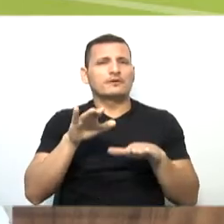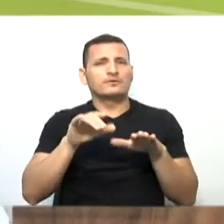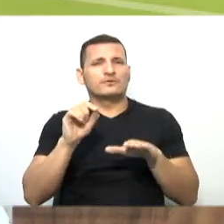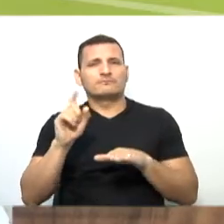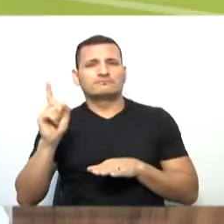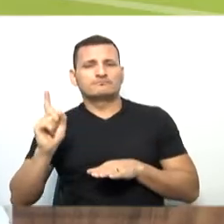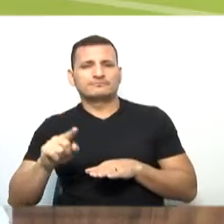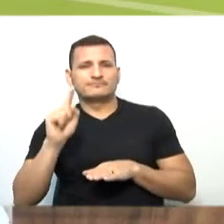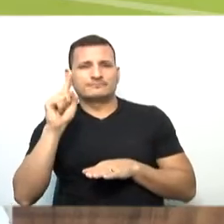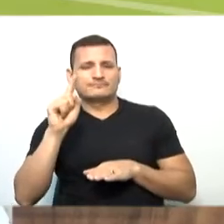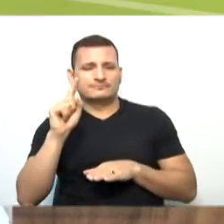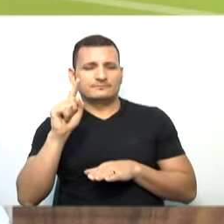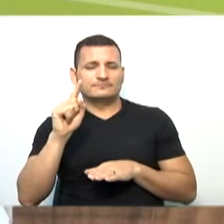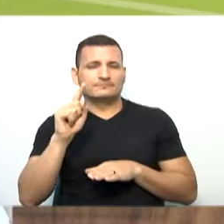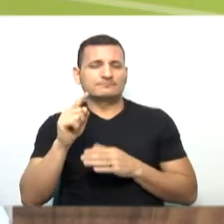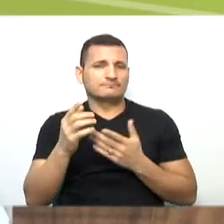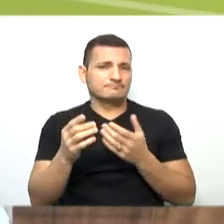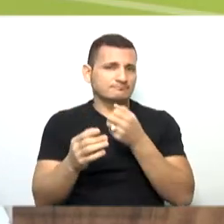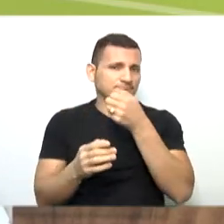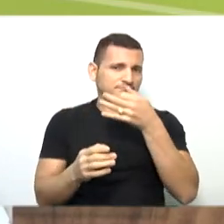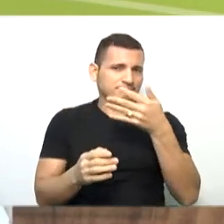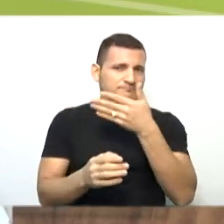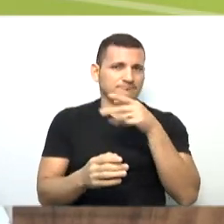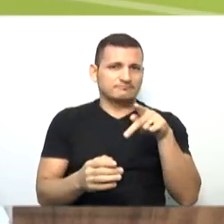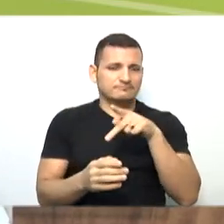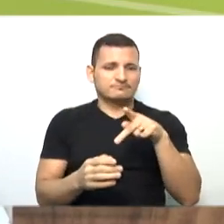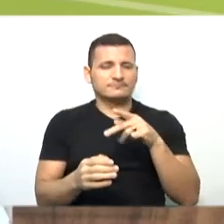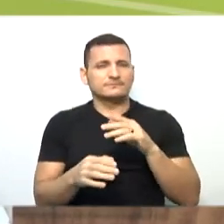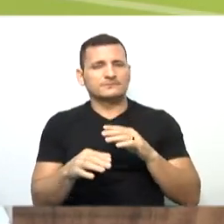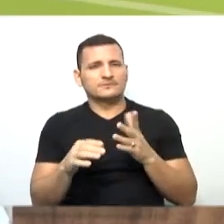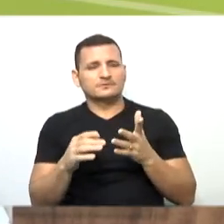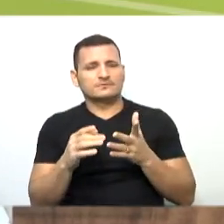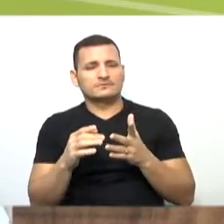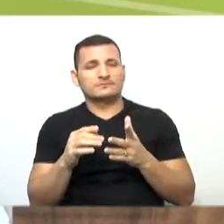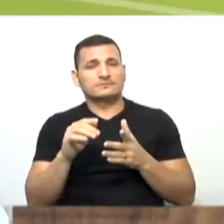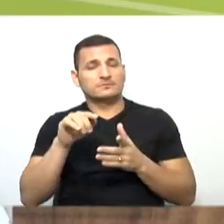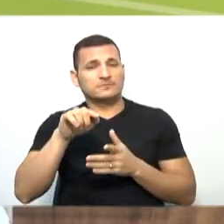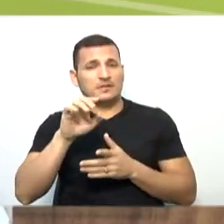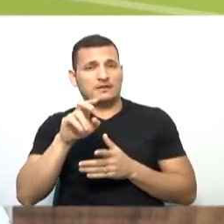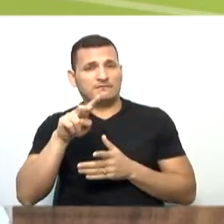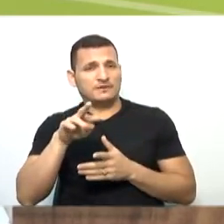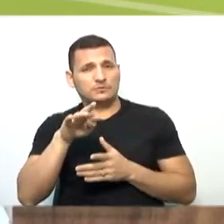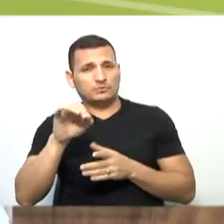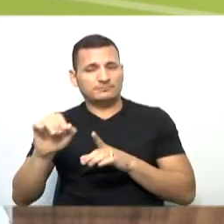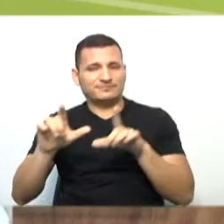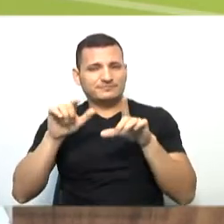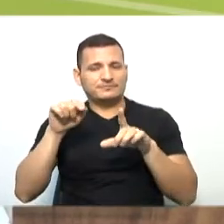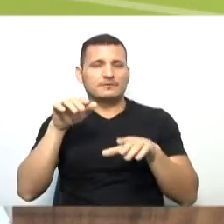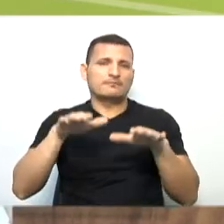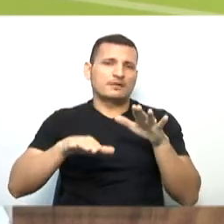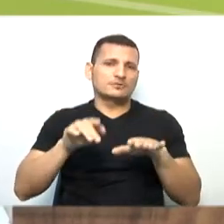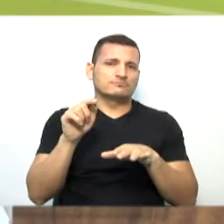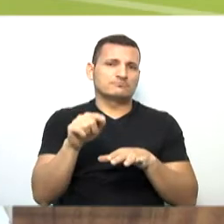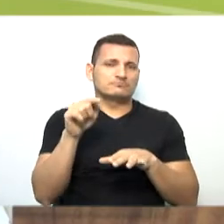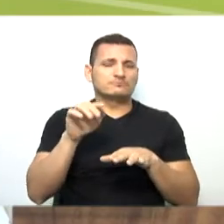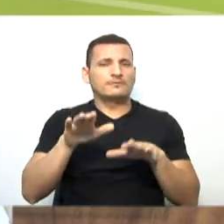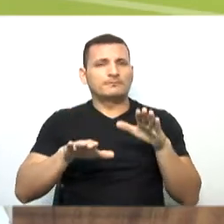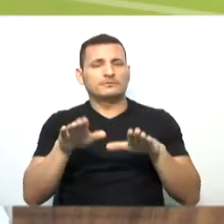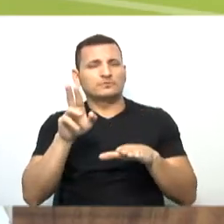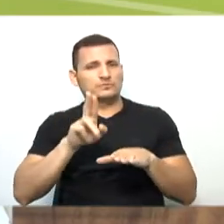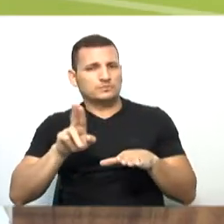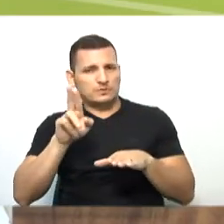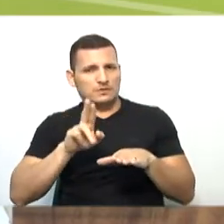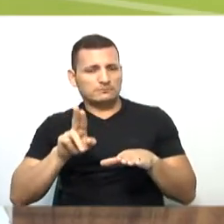clique. É aquela dúvida que a professora Naya estava. Não funcionou. Realmente, esse evento depende do clique, depende da ação do usuário para poder